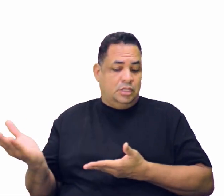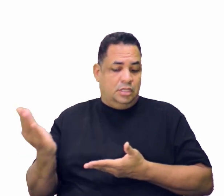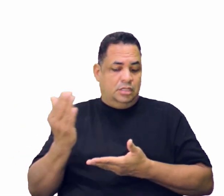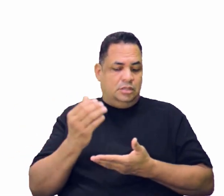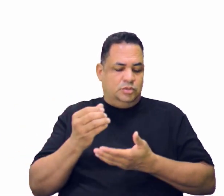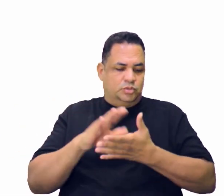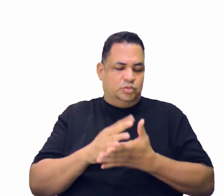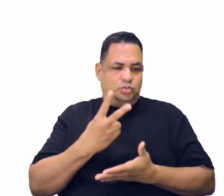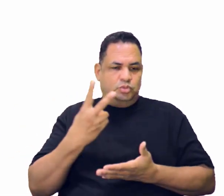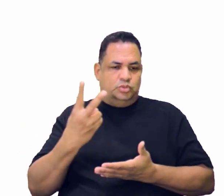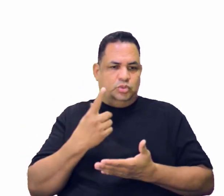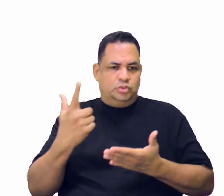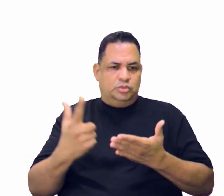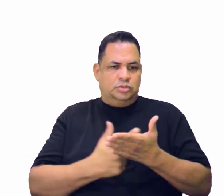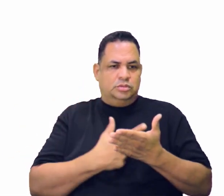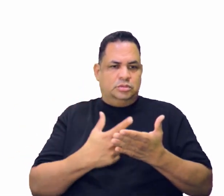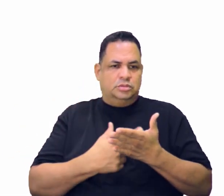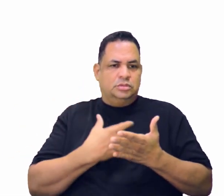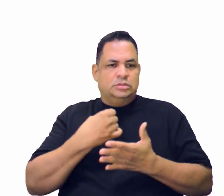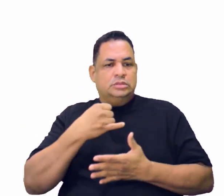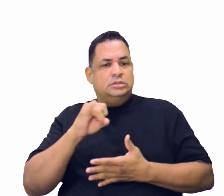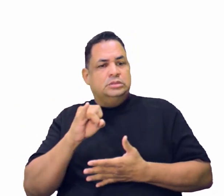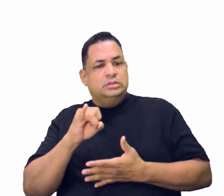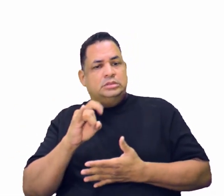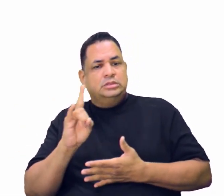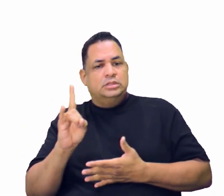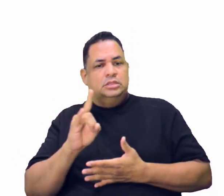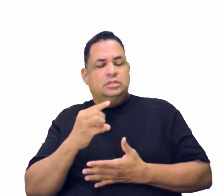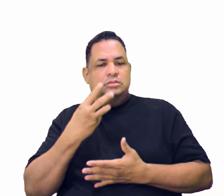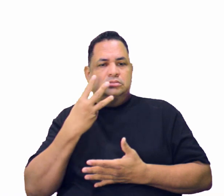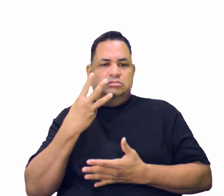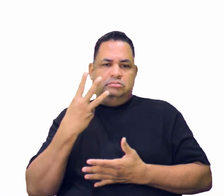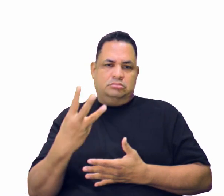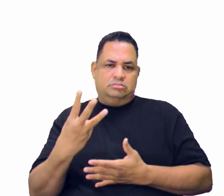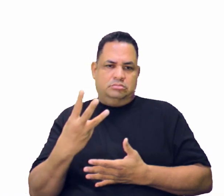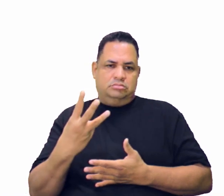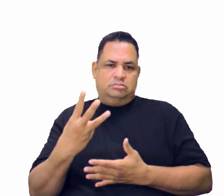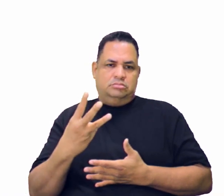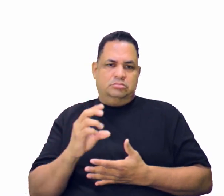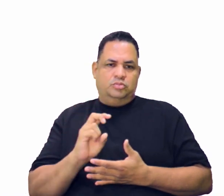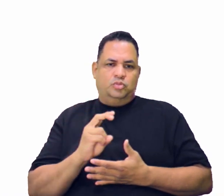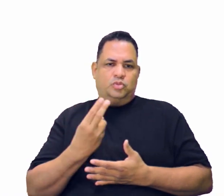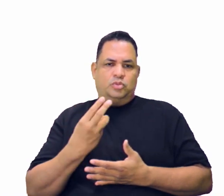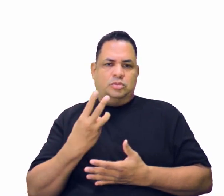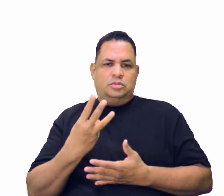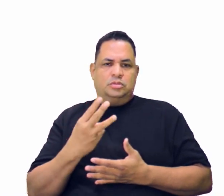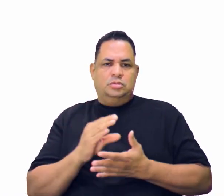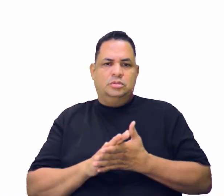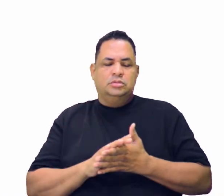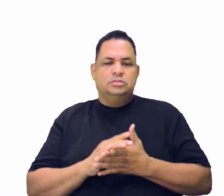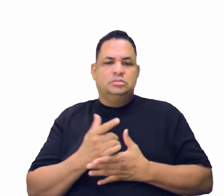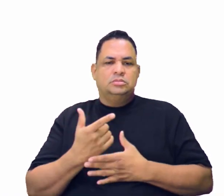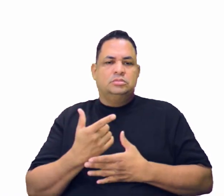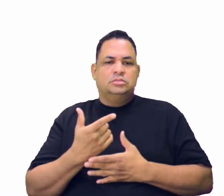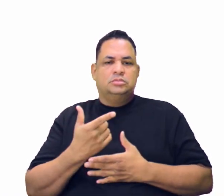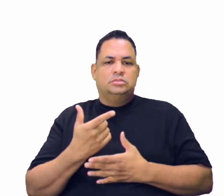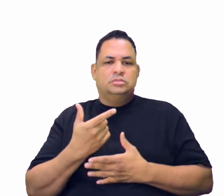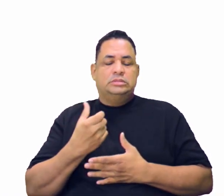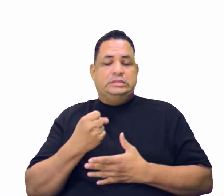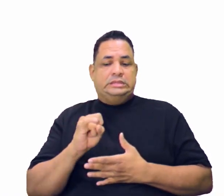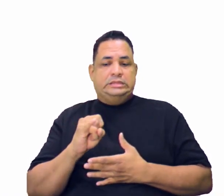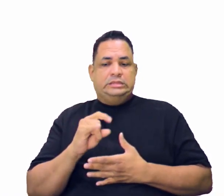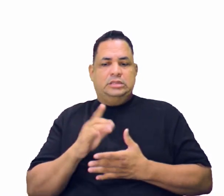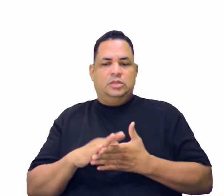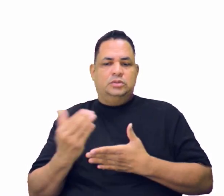trarei 2 livros, se não 3. Olha só, ou 3 se não trouxer 3.